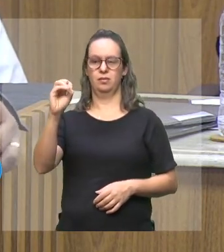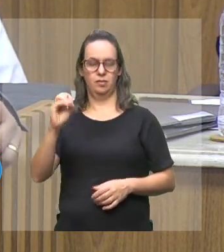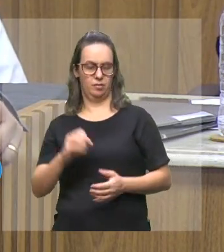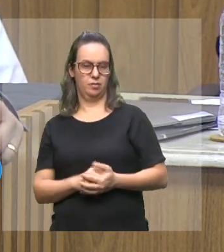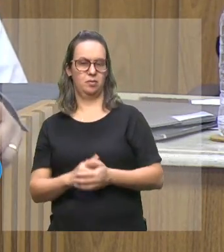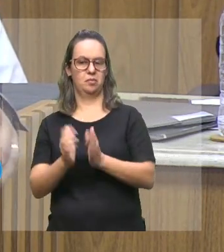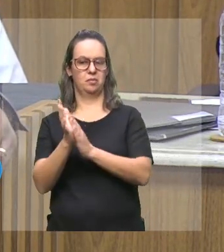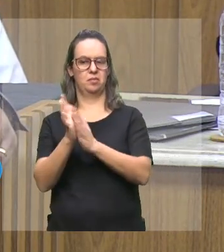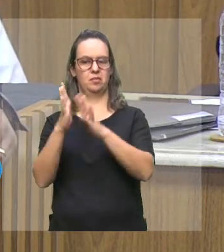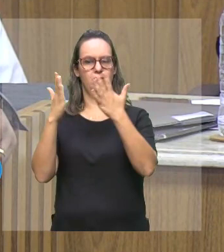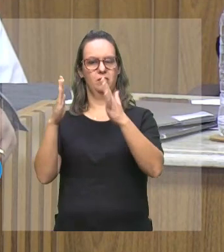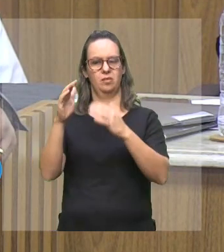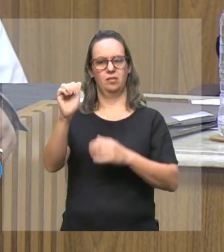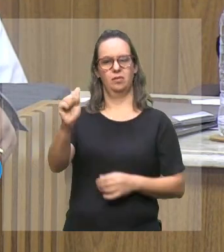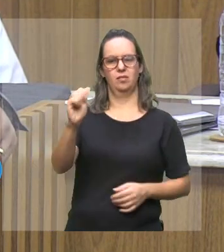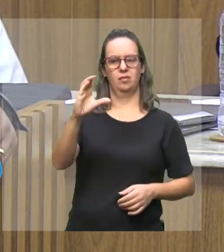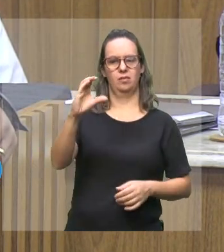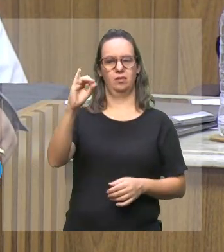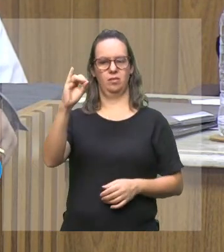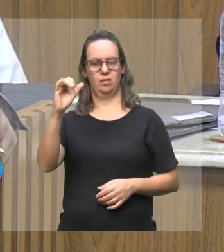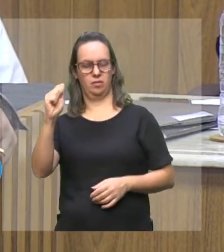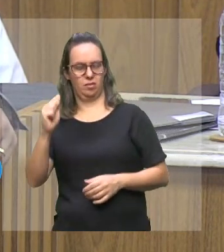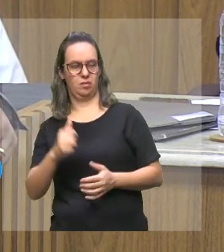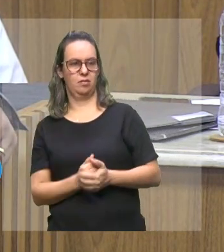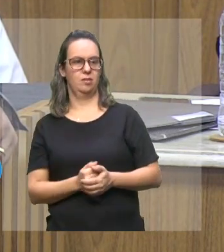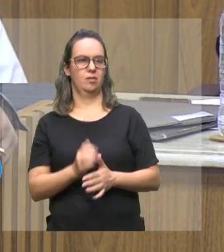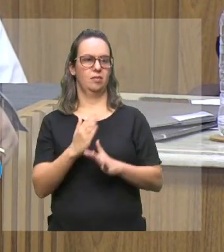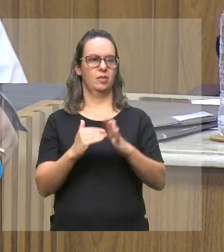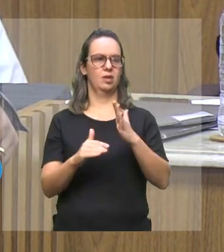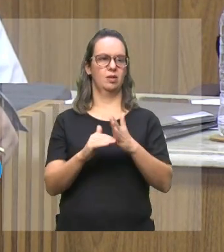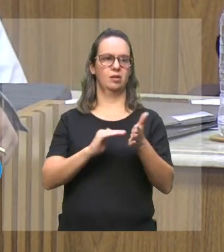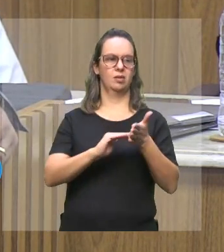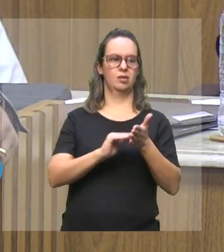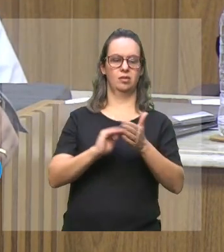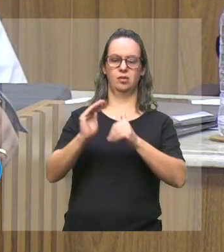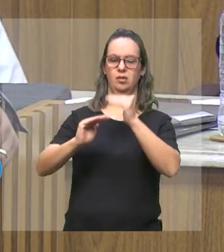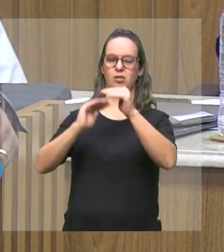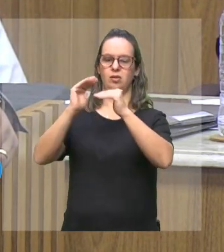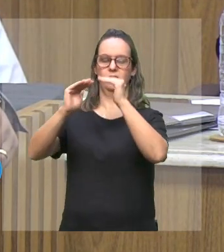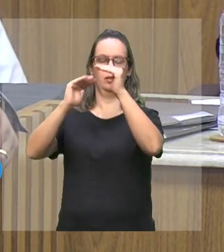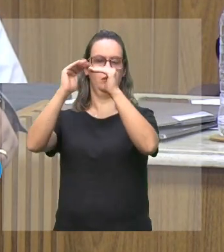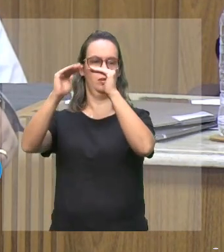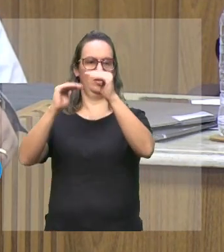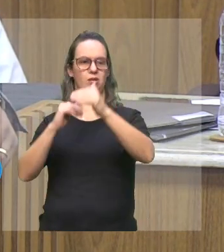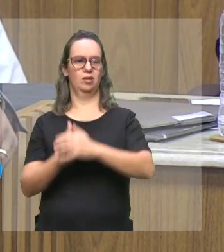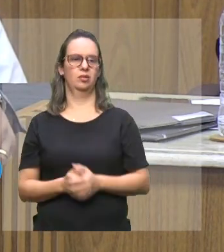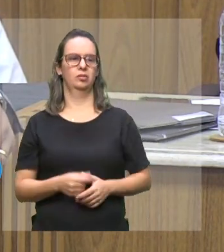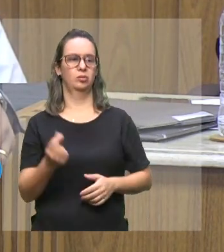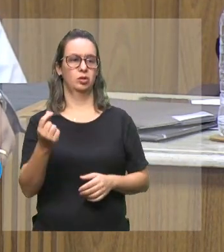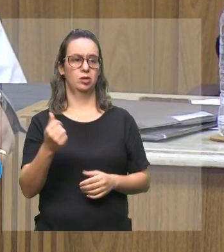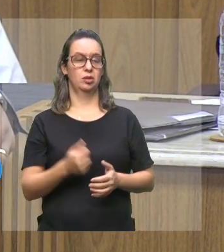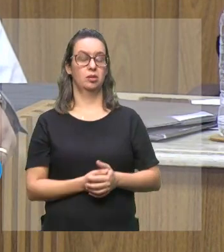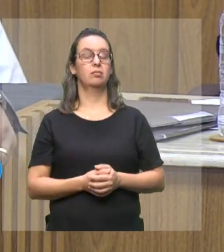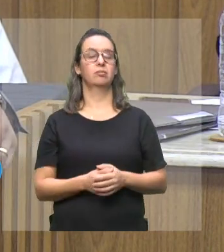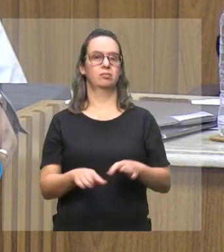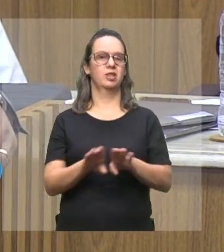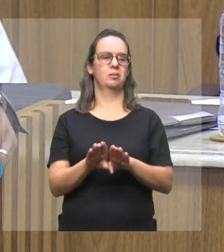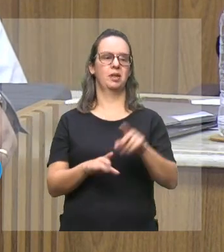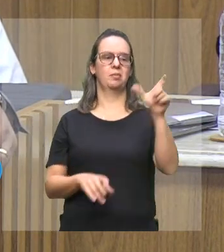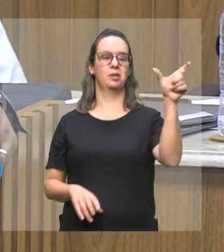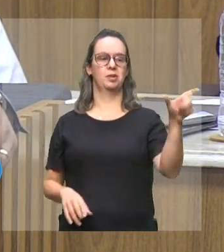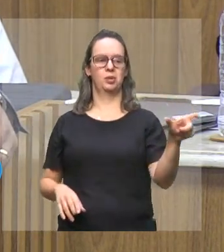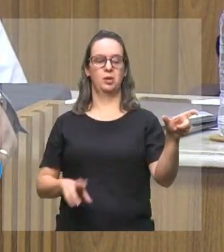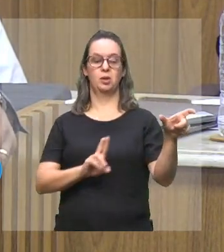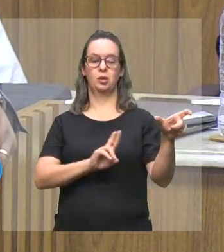profissionais, todos da Secretaria de Desenvolvimento Econômico, também na pessoa da Roberta aqui presente, também ao Aref Sabé,